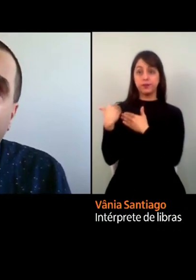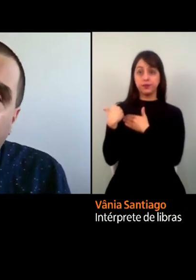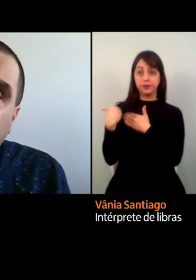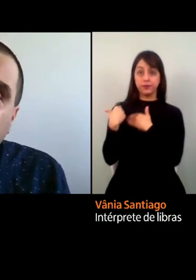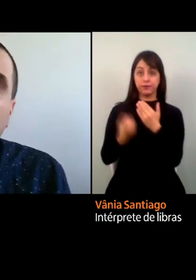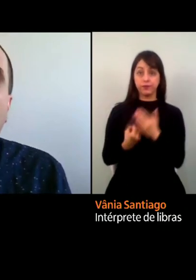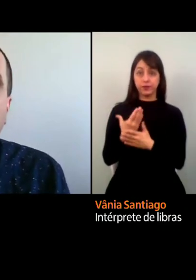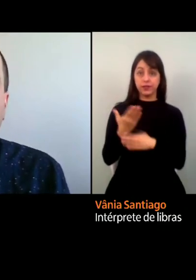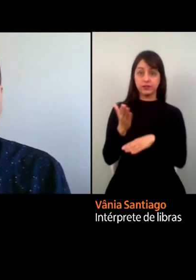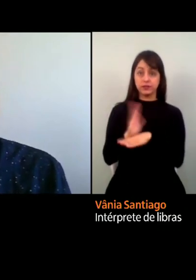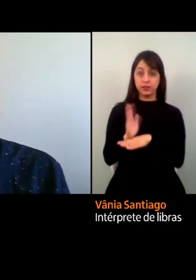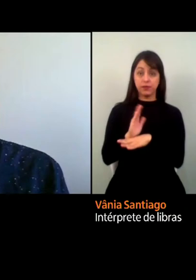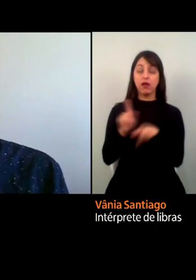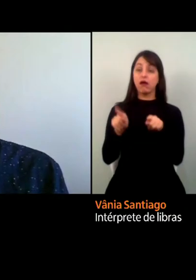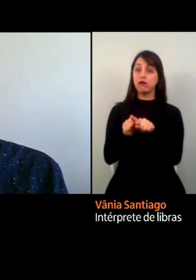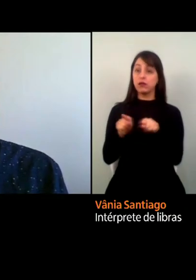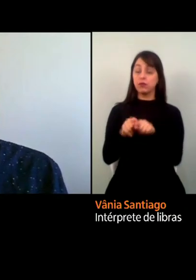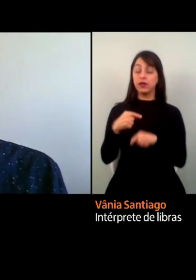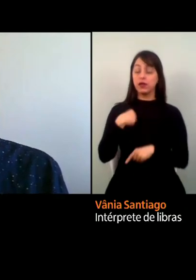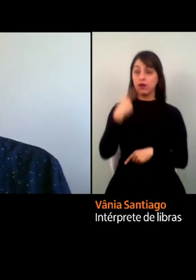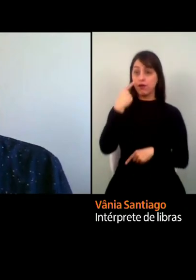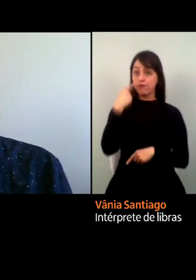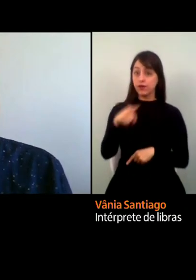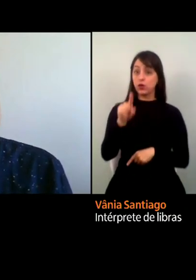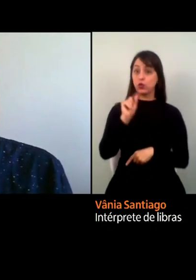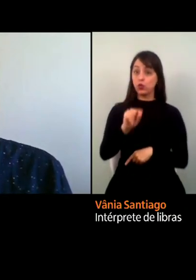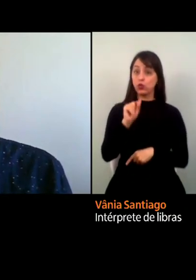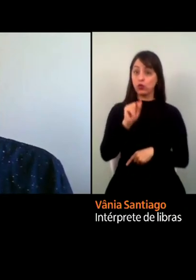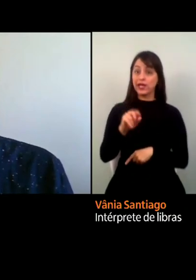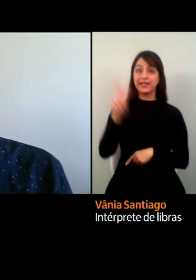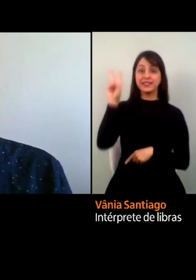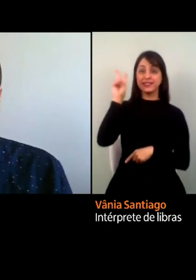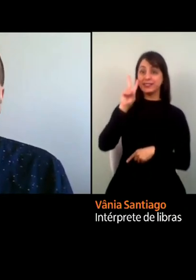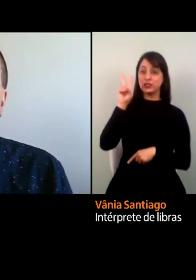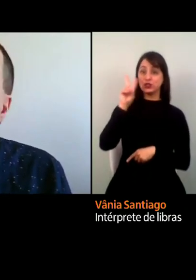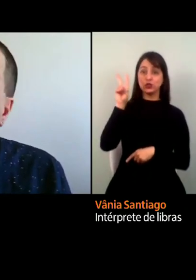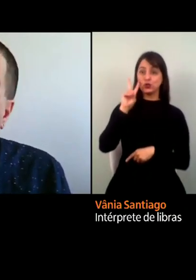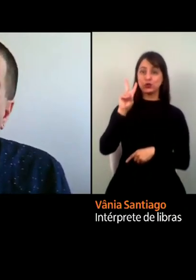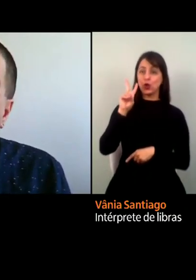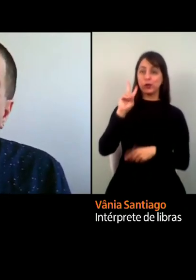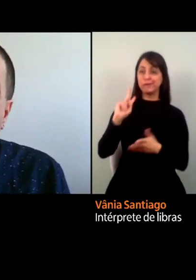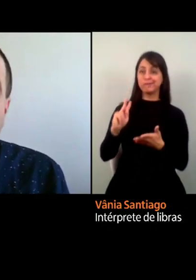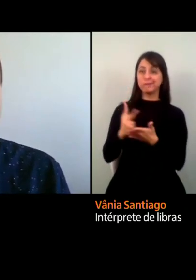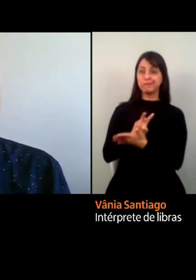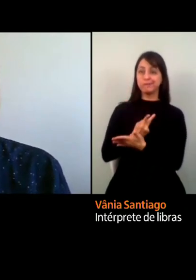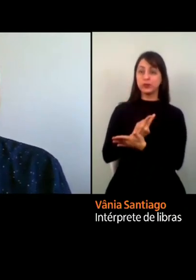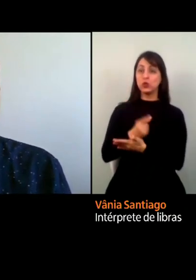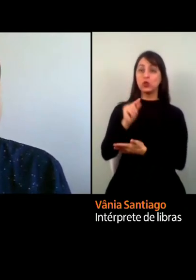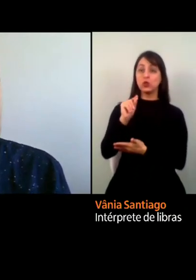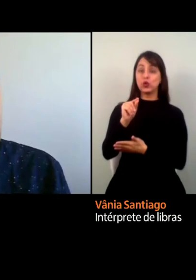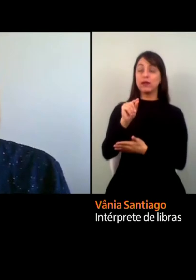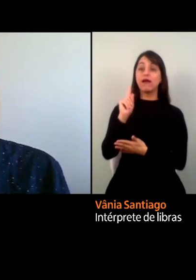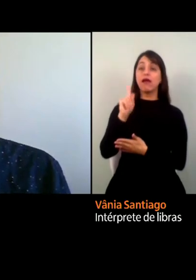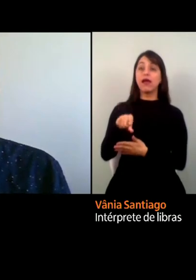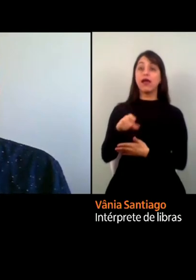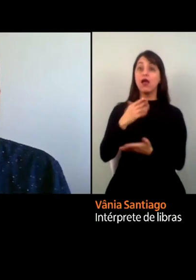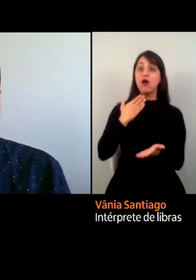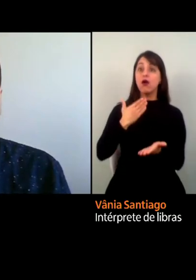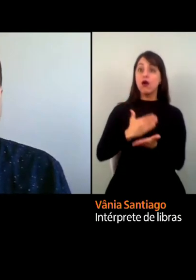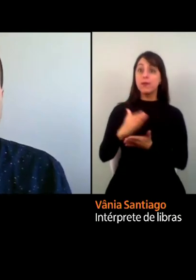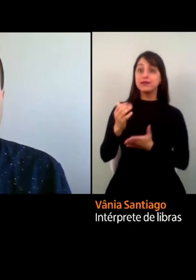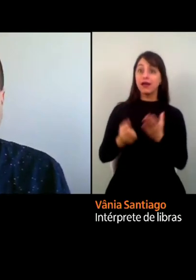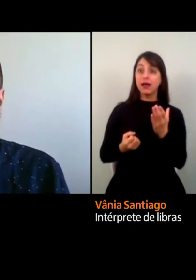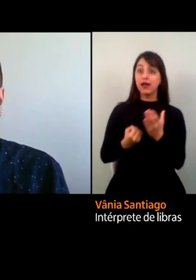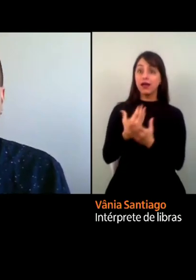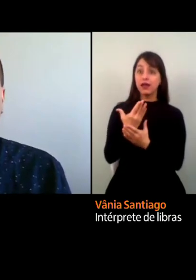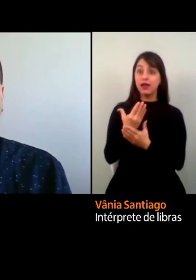um desagravo meta-histórico, o nascimento de uma noção sobre o começo do